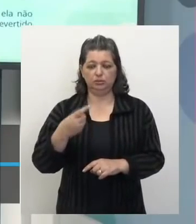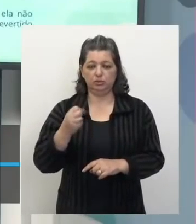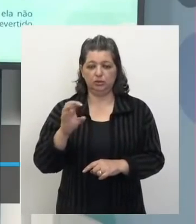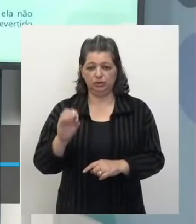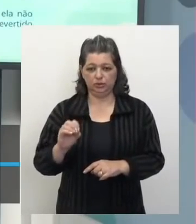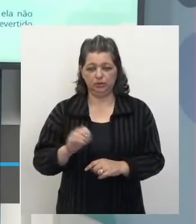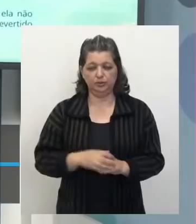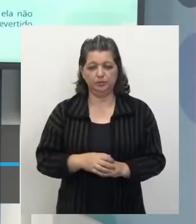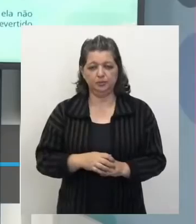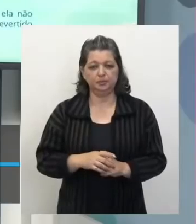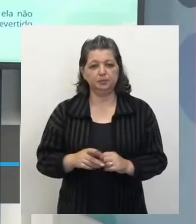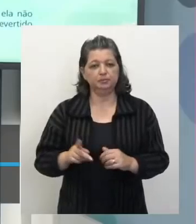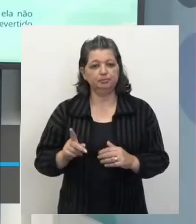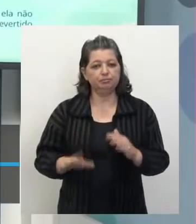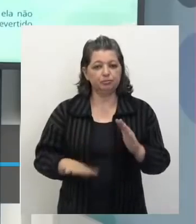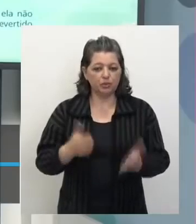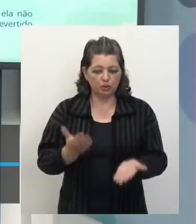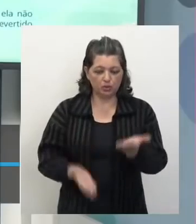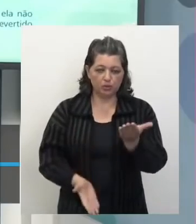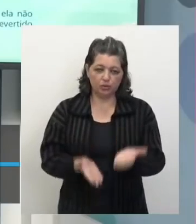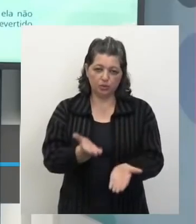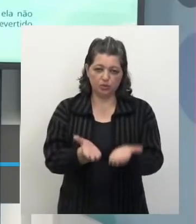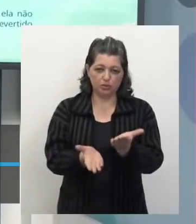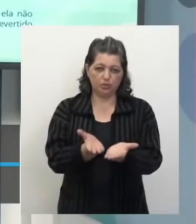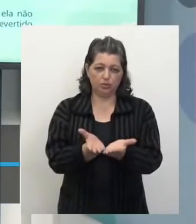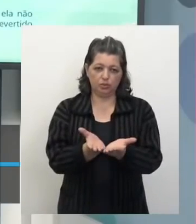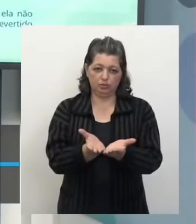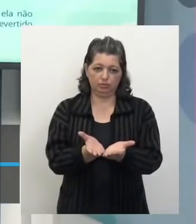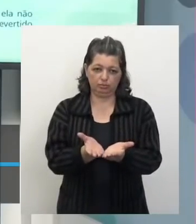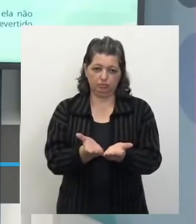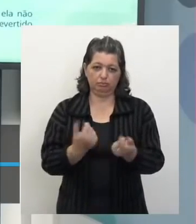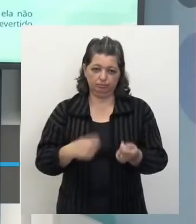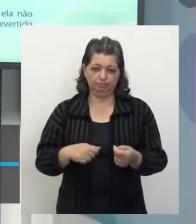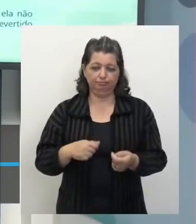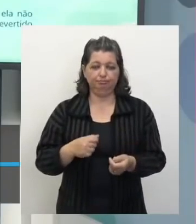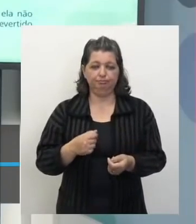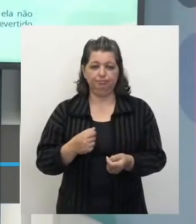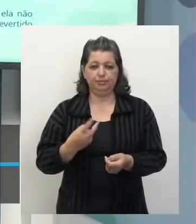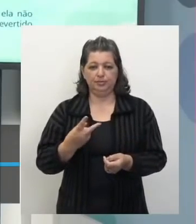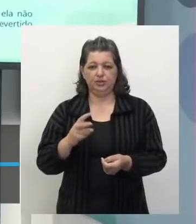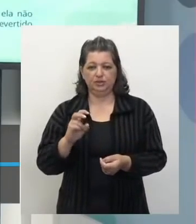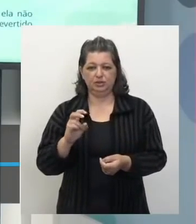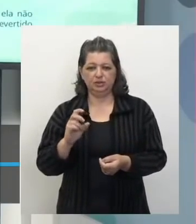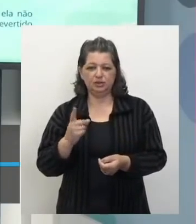lucro acima do investimento? E qual foi o investimento? O investimento foi R$